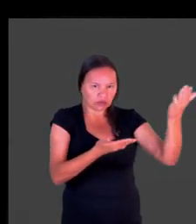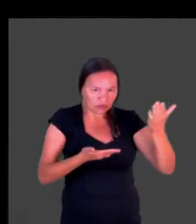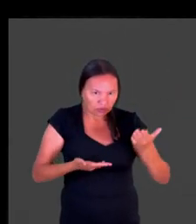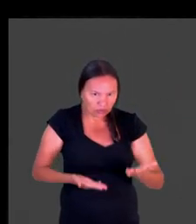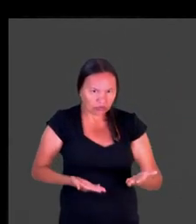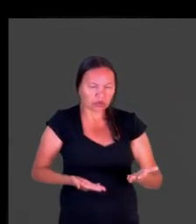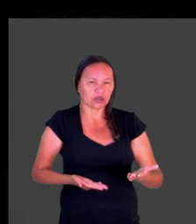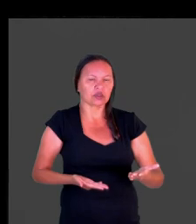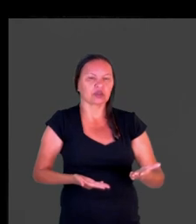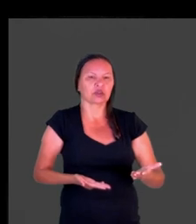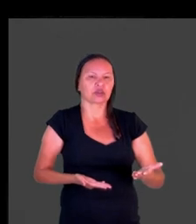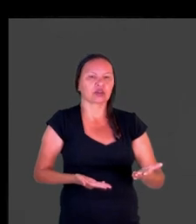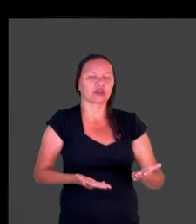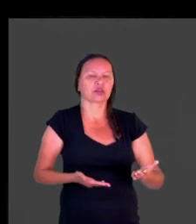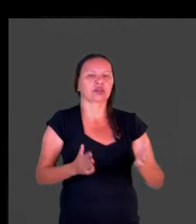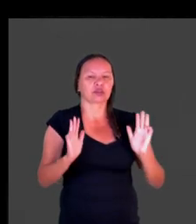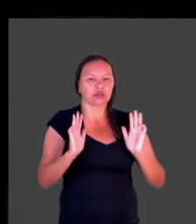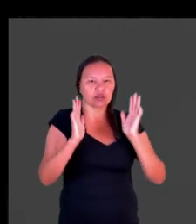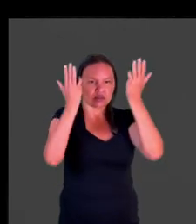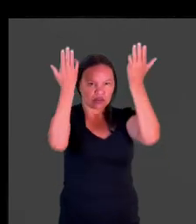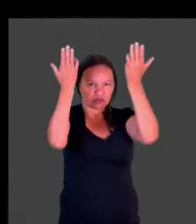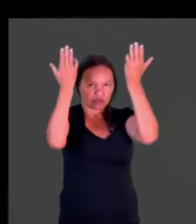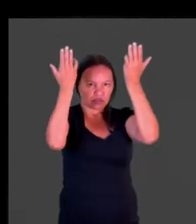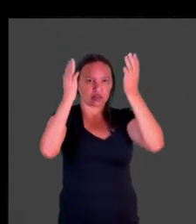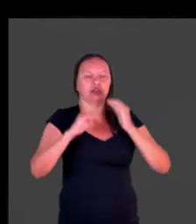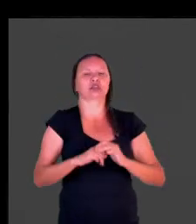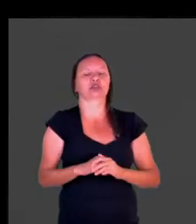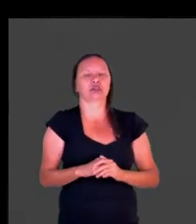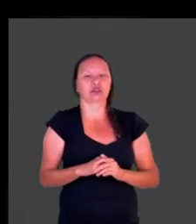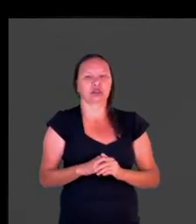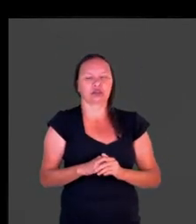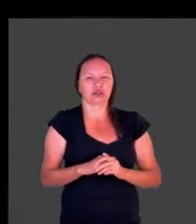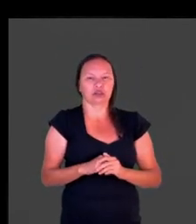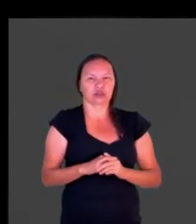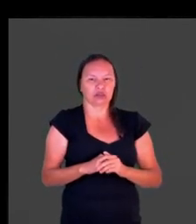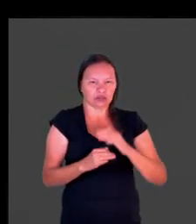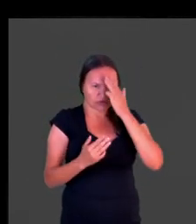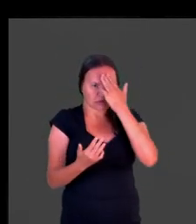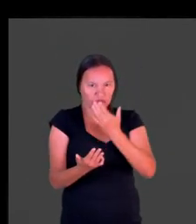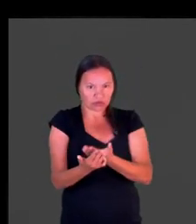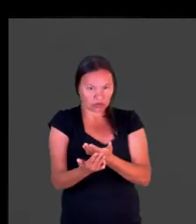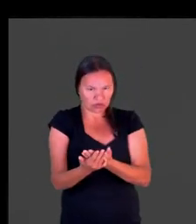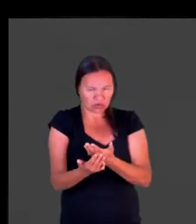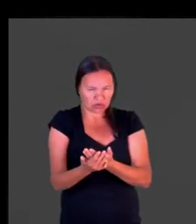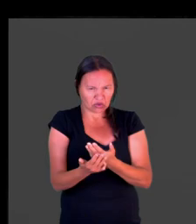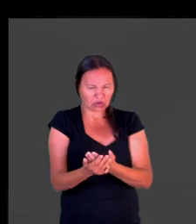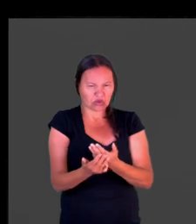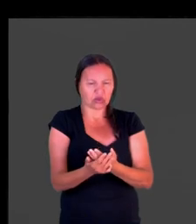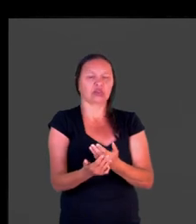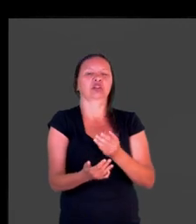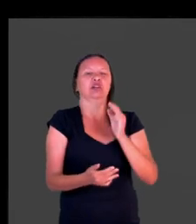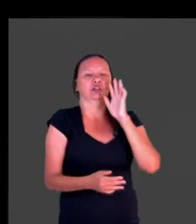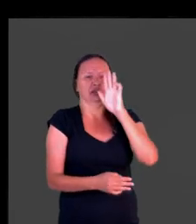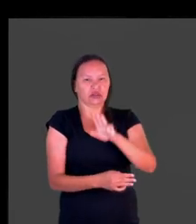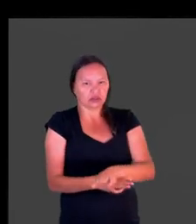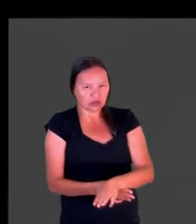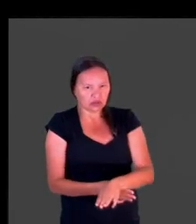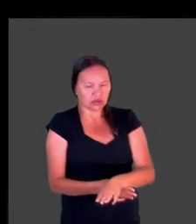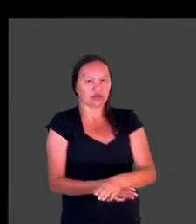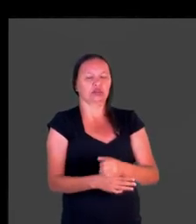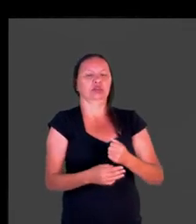desse desse evento eh eu tô escutando desde a parte da manhã o evento e achei